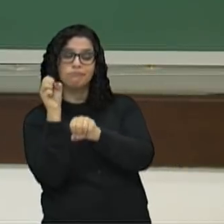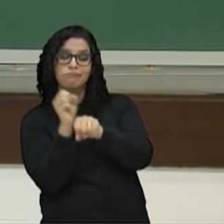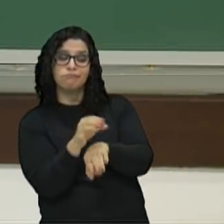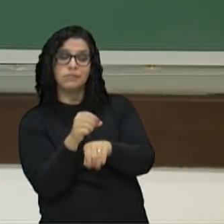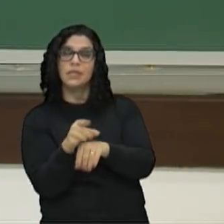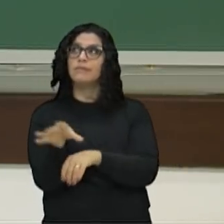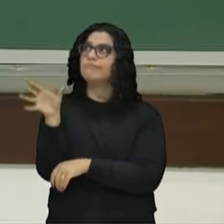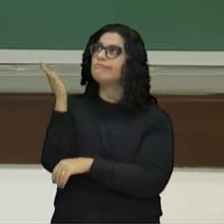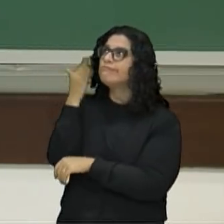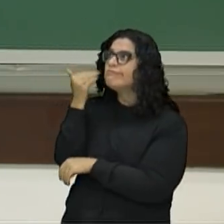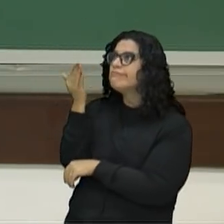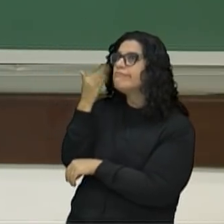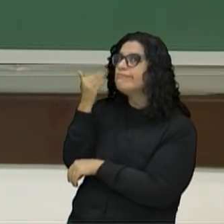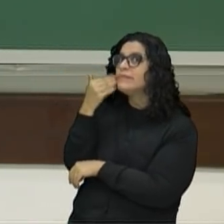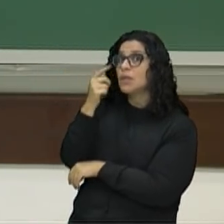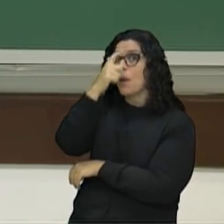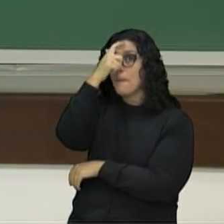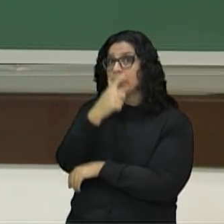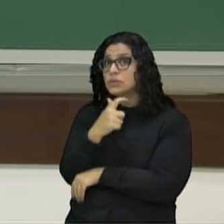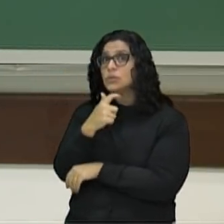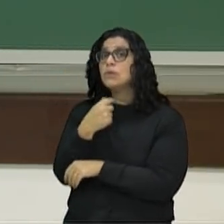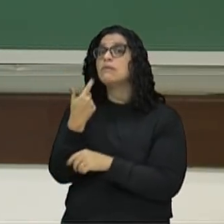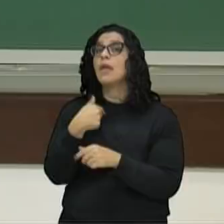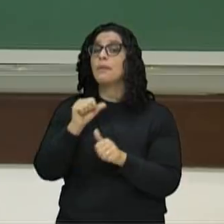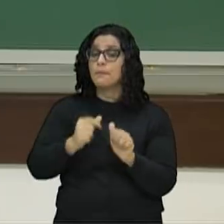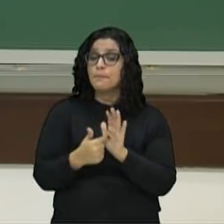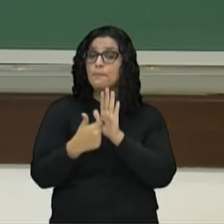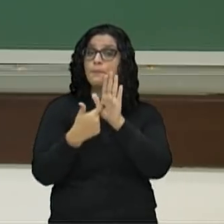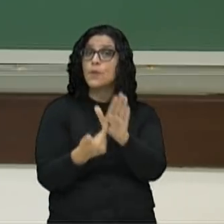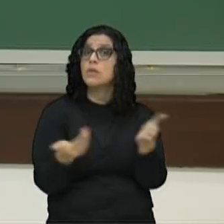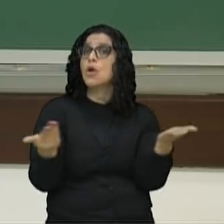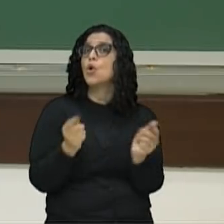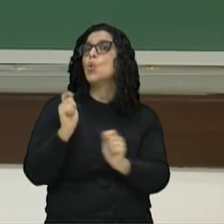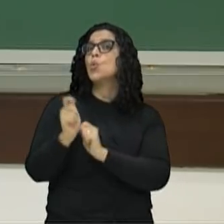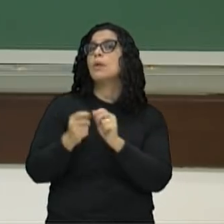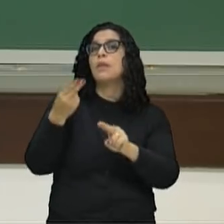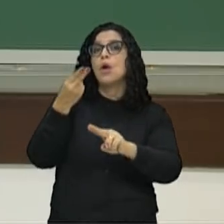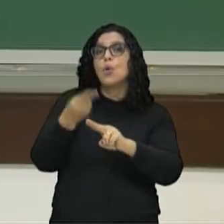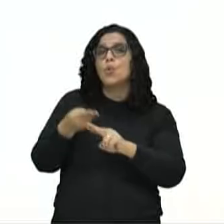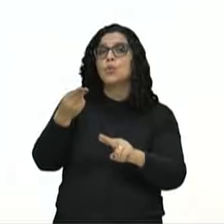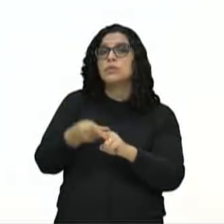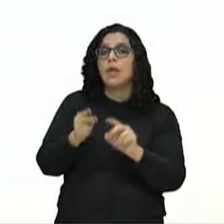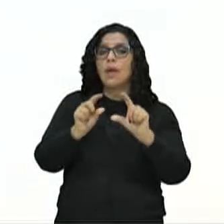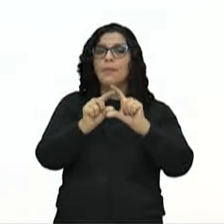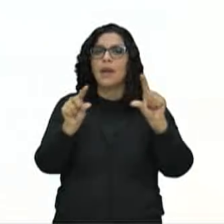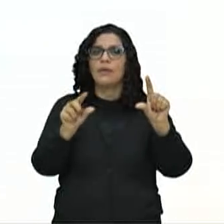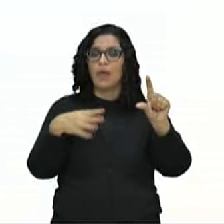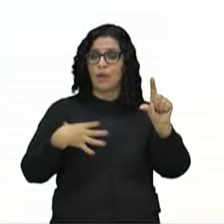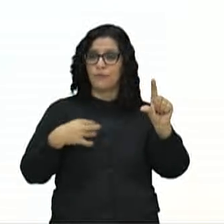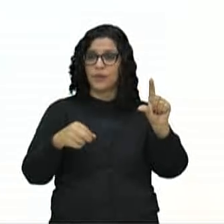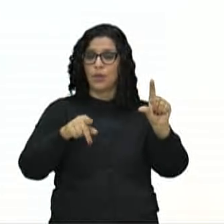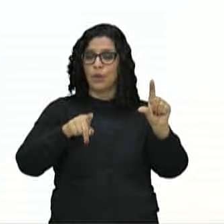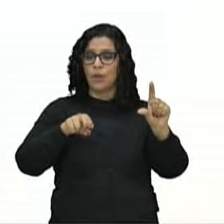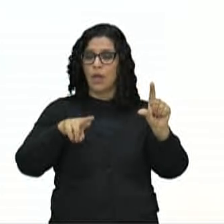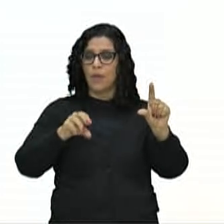o narrador personagem pretende transmitir ao utilizar a expressão filho